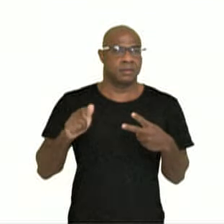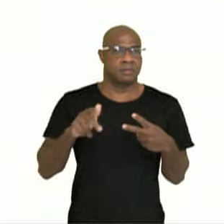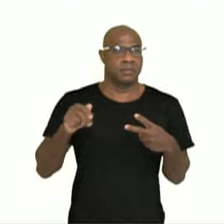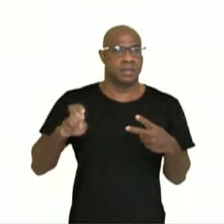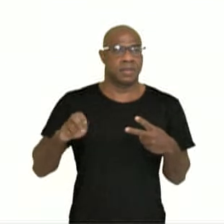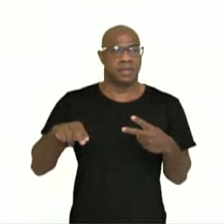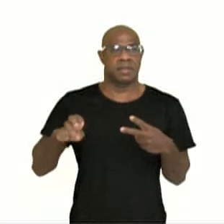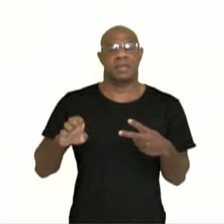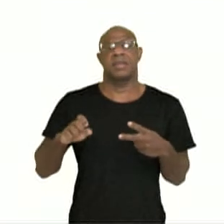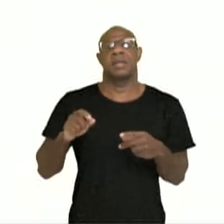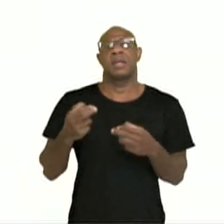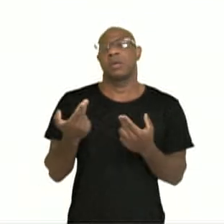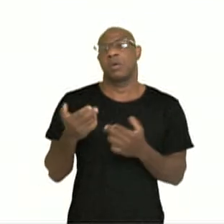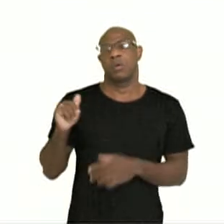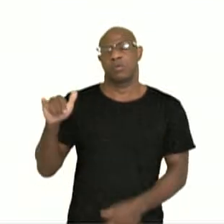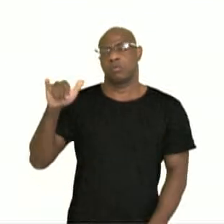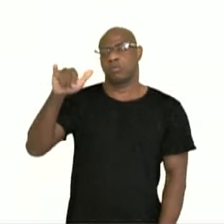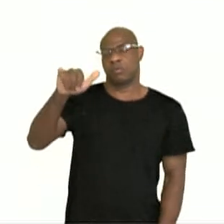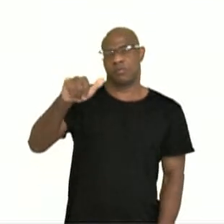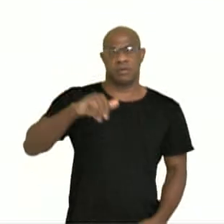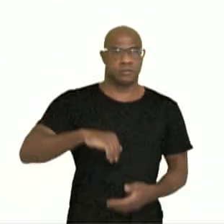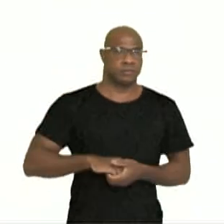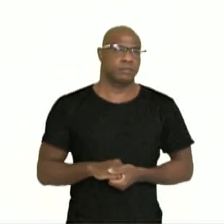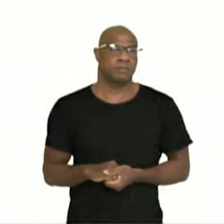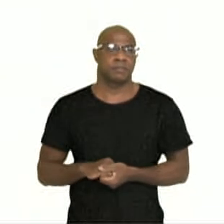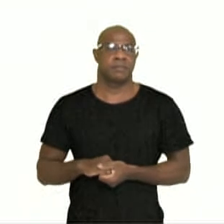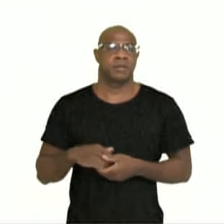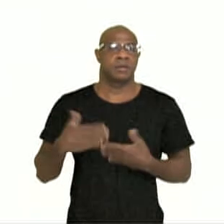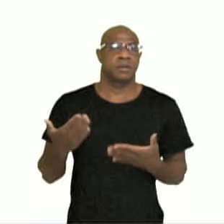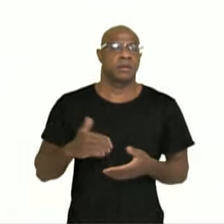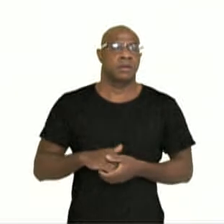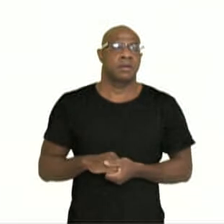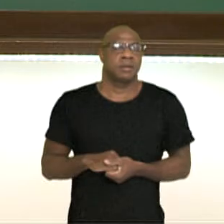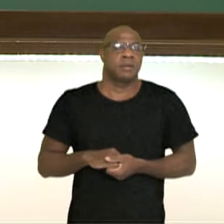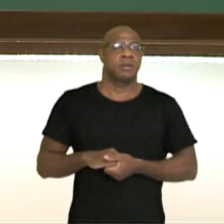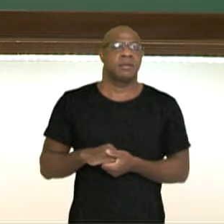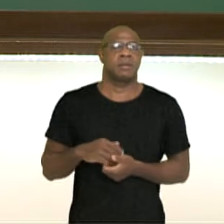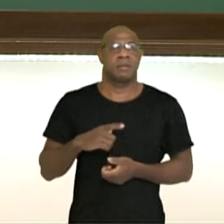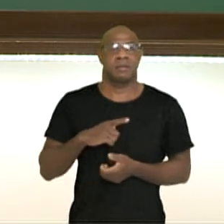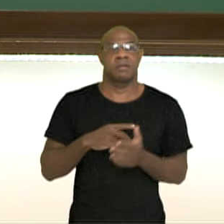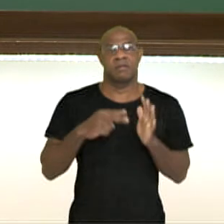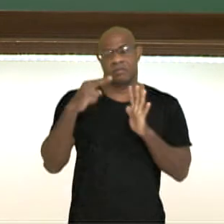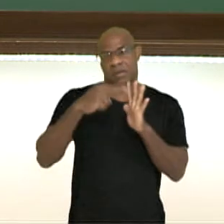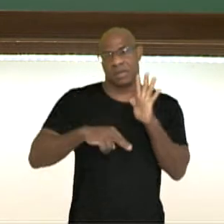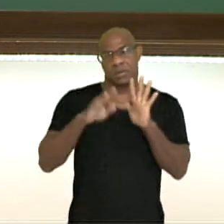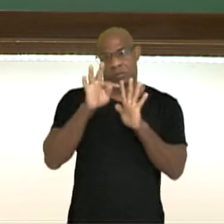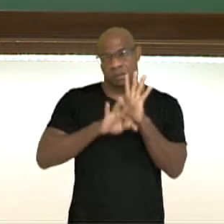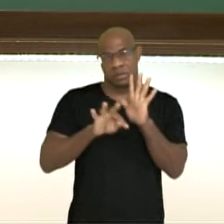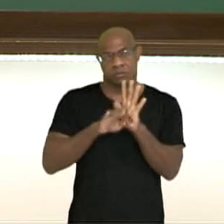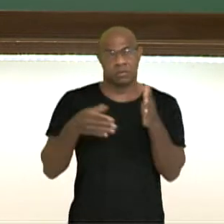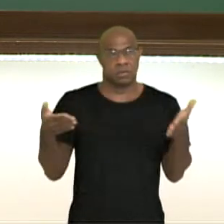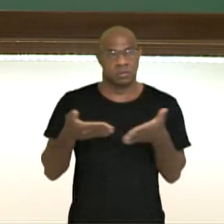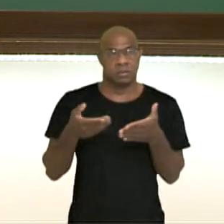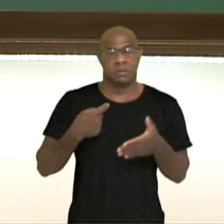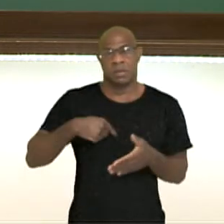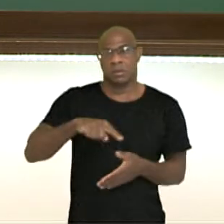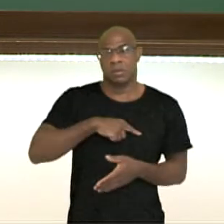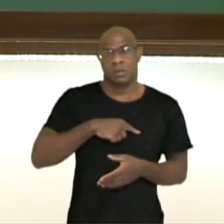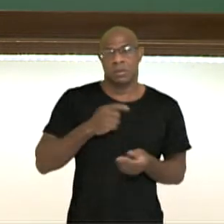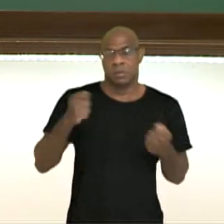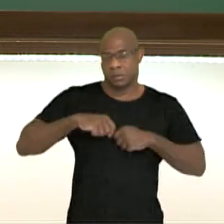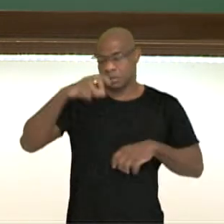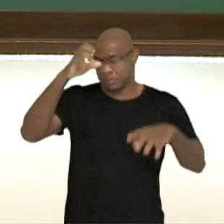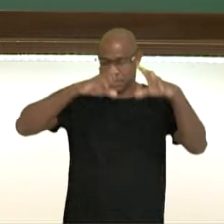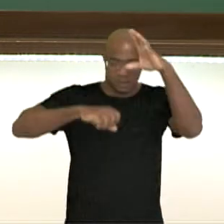avião em língua inglesa, tá ok? Então olha só, pessoal, agora a gente vai ler um texto, tá ok? Para que a gente possa aprender um